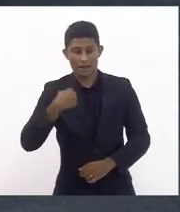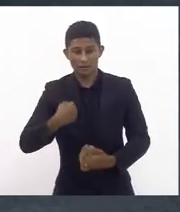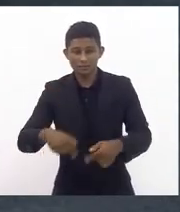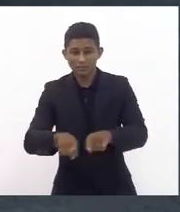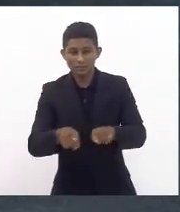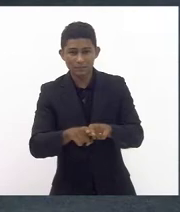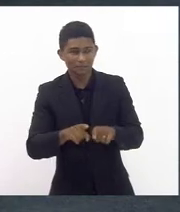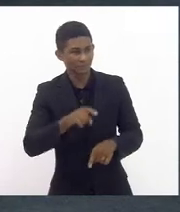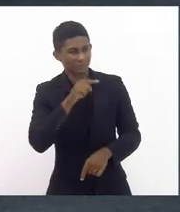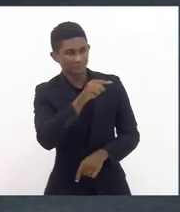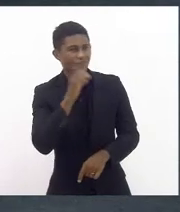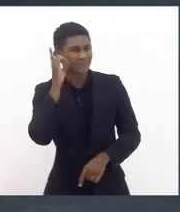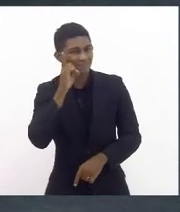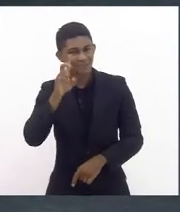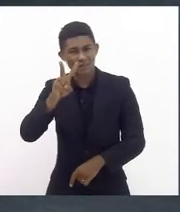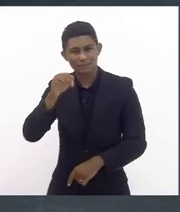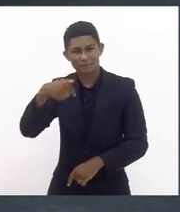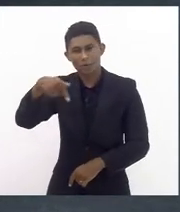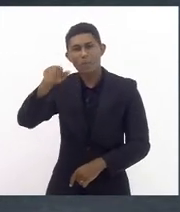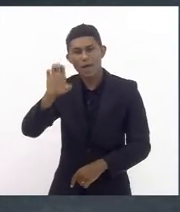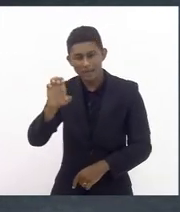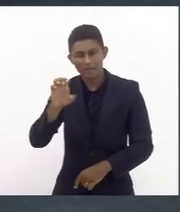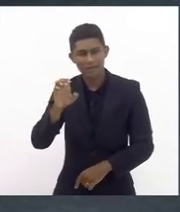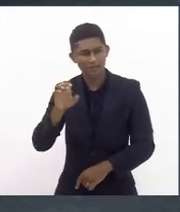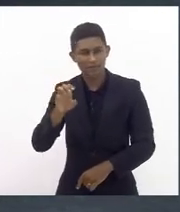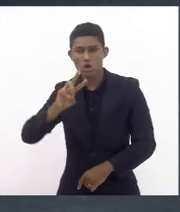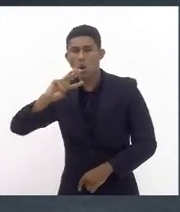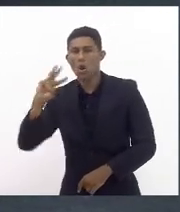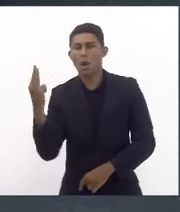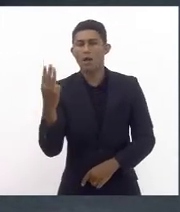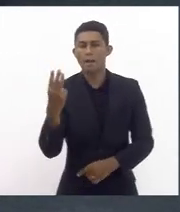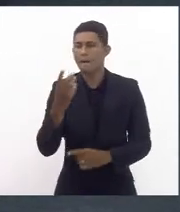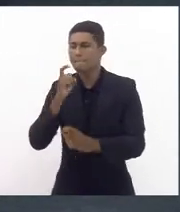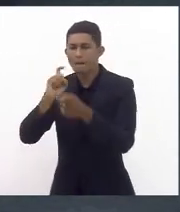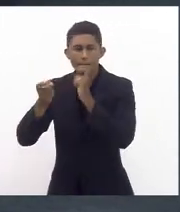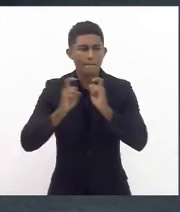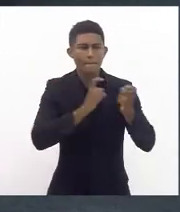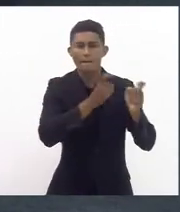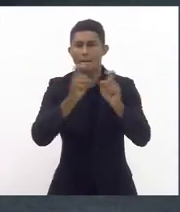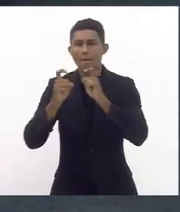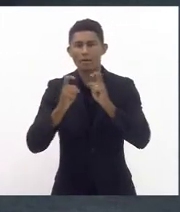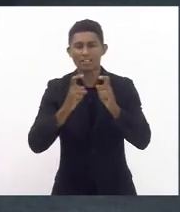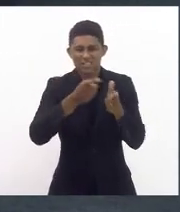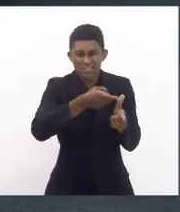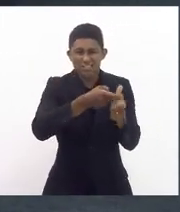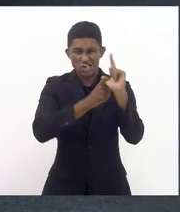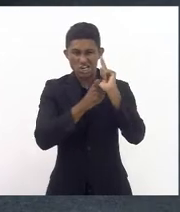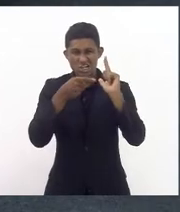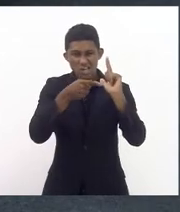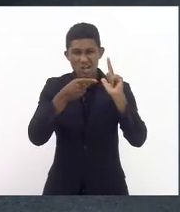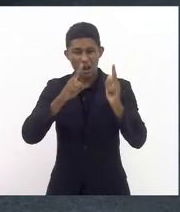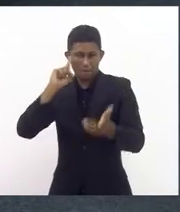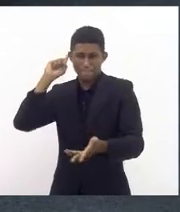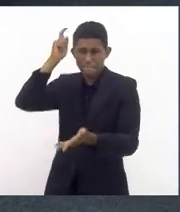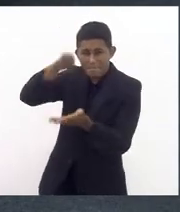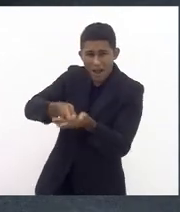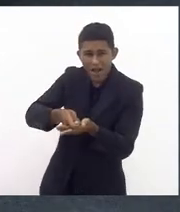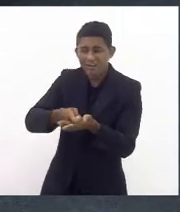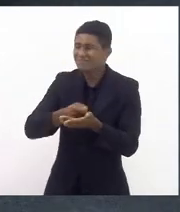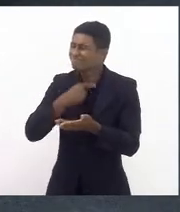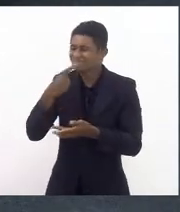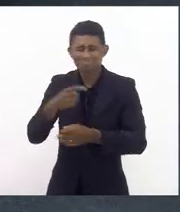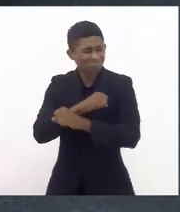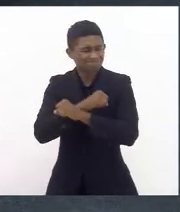Valdec, Vossa Excelência, debatemos aqui, por exemplo, que, no meu entendimento, essa dívida pública ela é impagável. Ela é impagável por